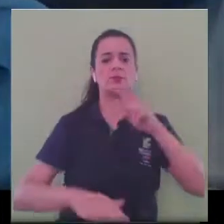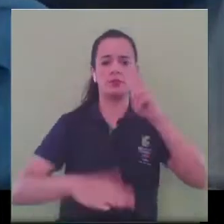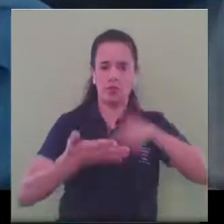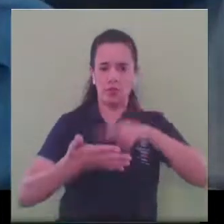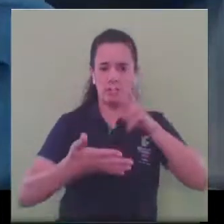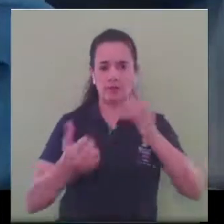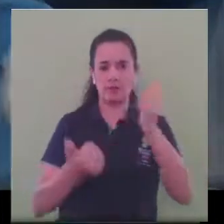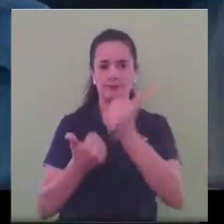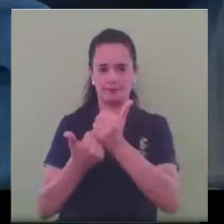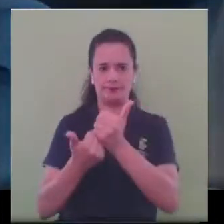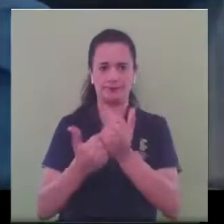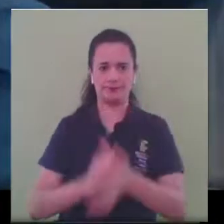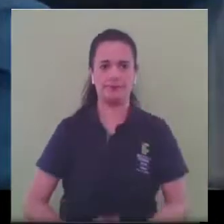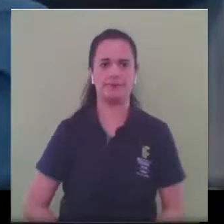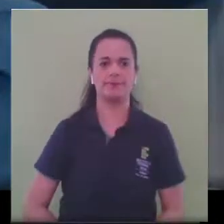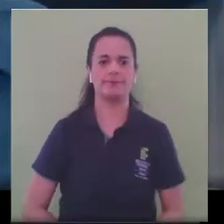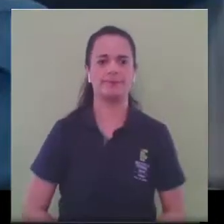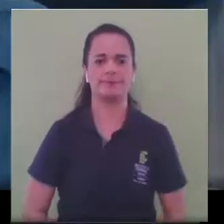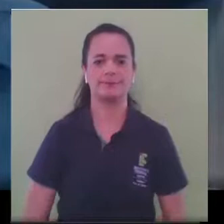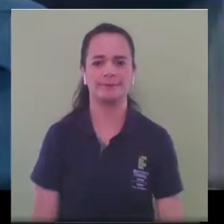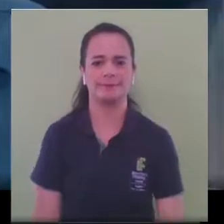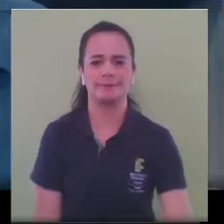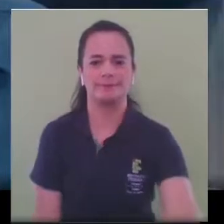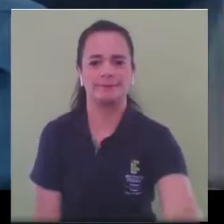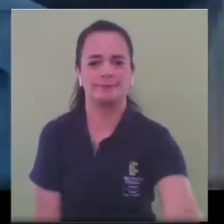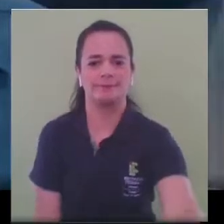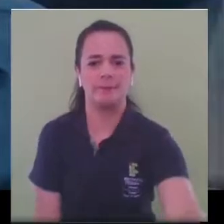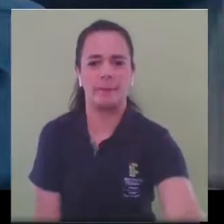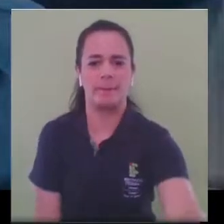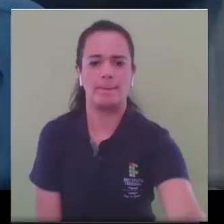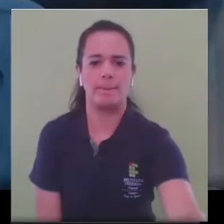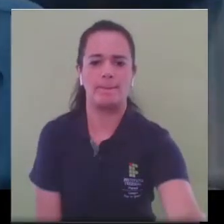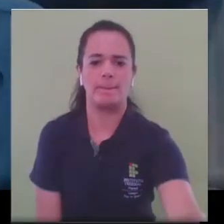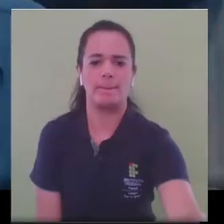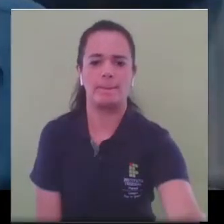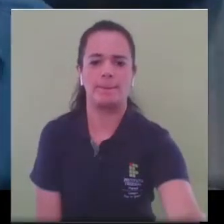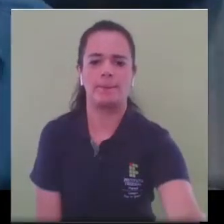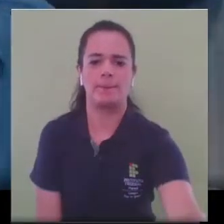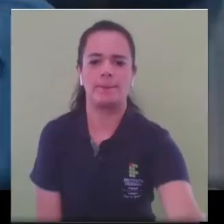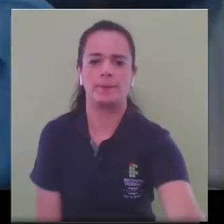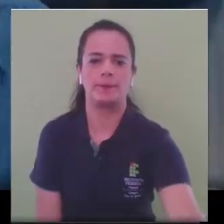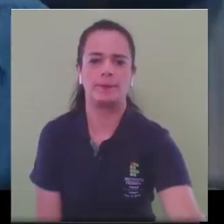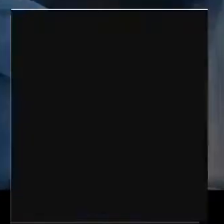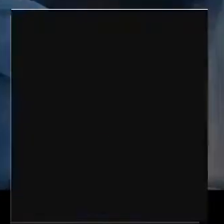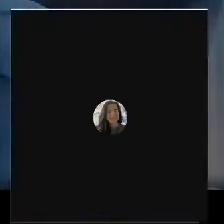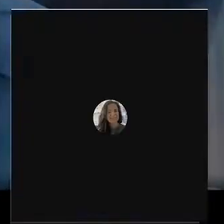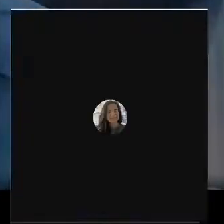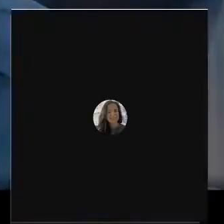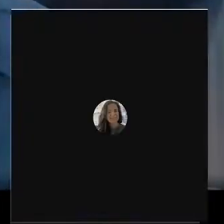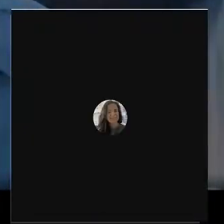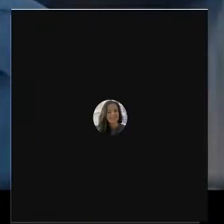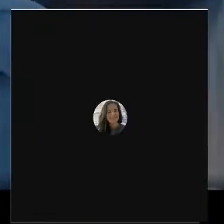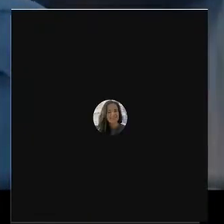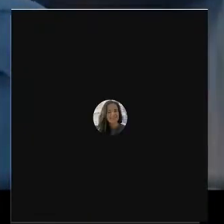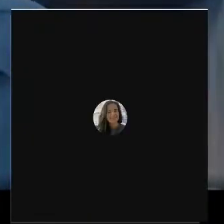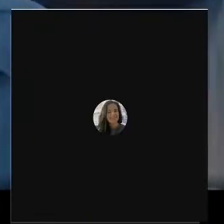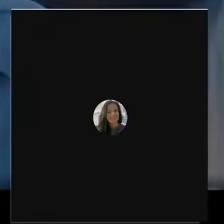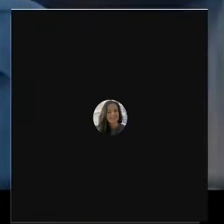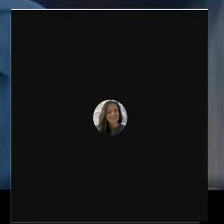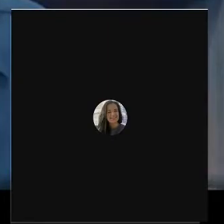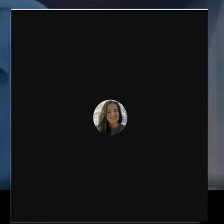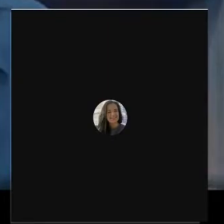Não importa qual tipo de origem do seu leitor. E por isso ela se torna universal. Para atingir essa universalidade,